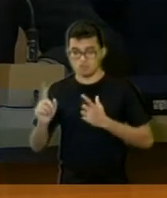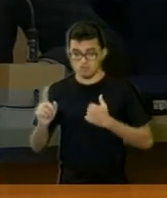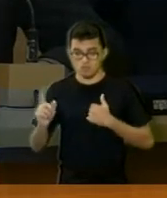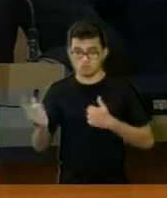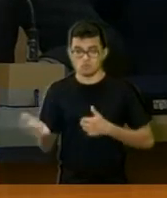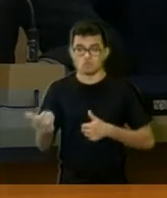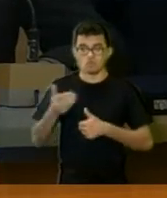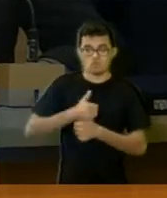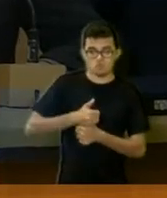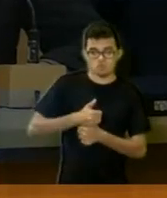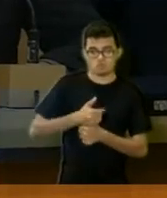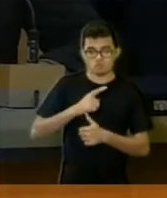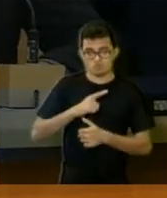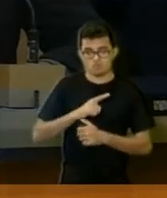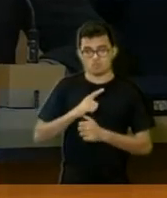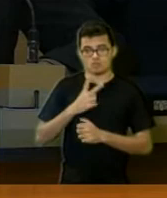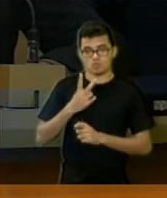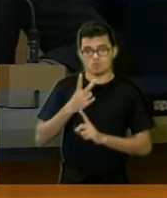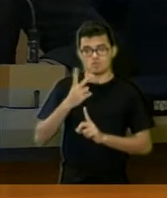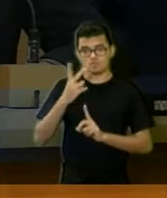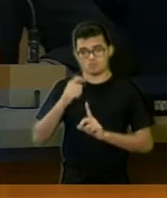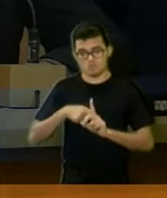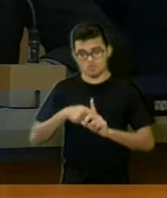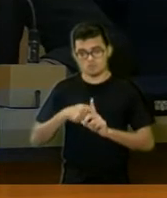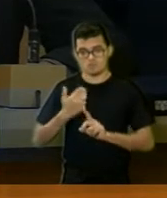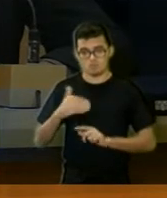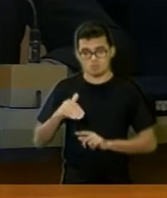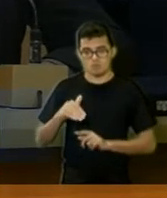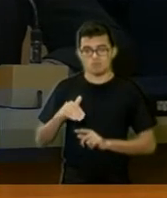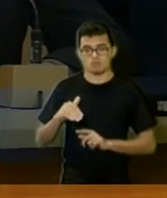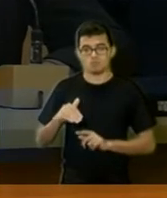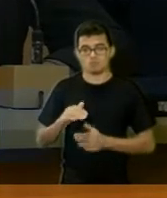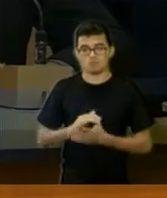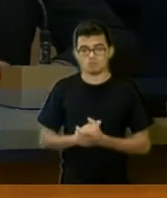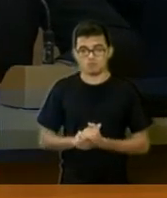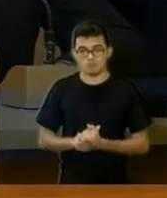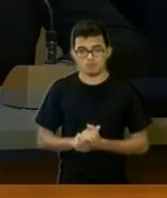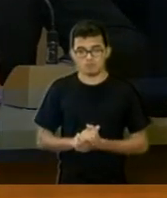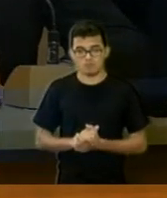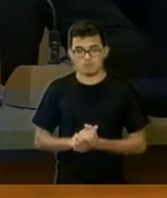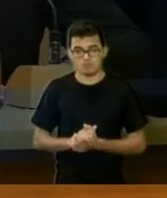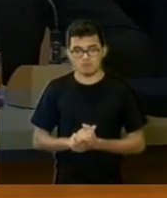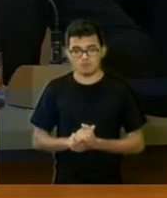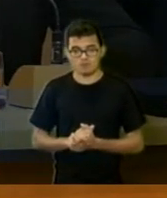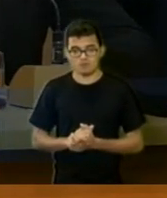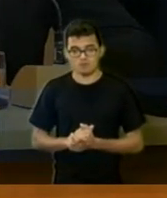de passar por aqui por 2 meses e meio. E no momento em que eu